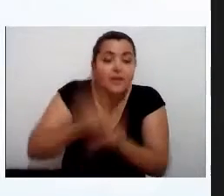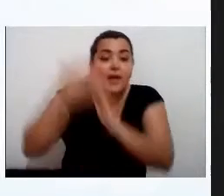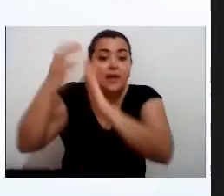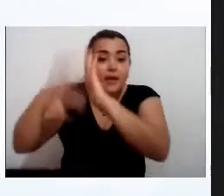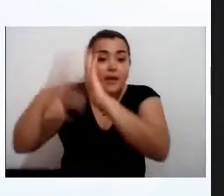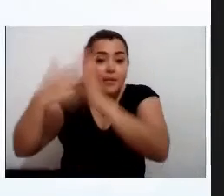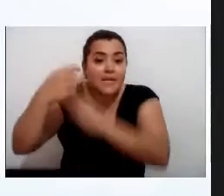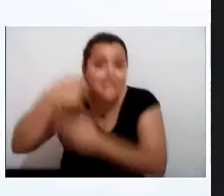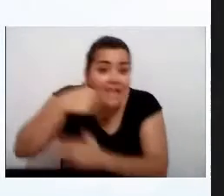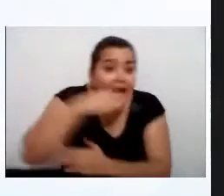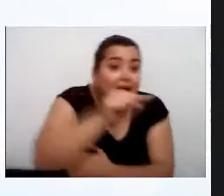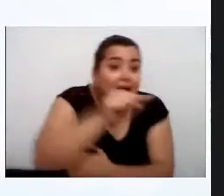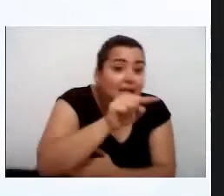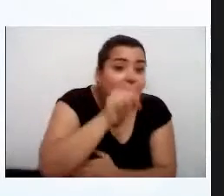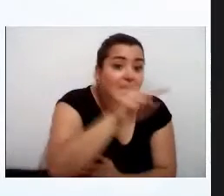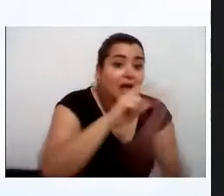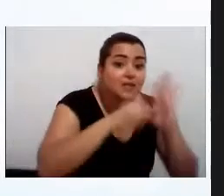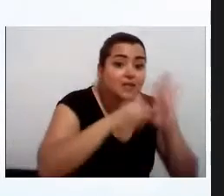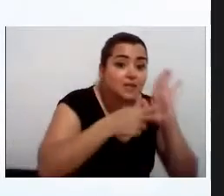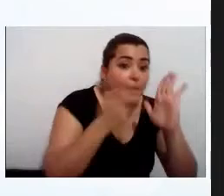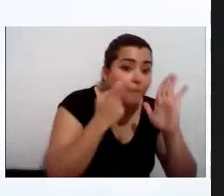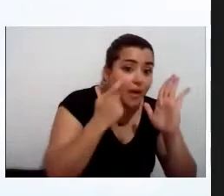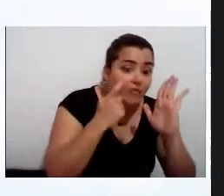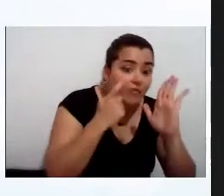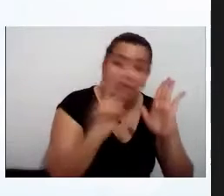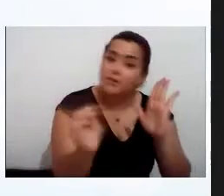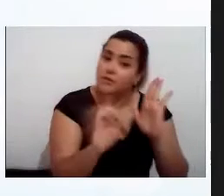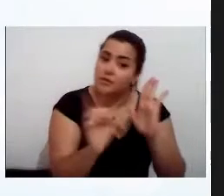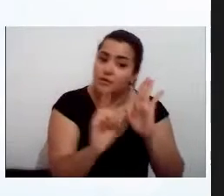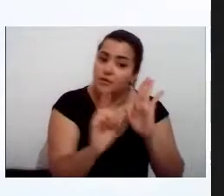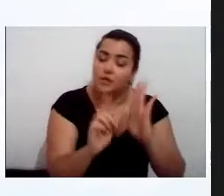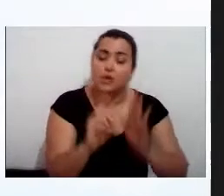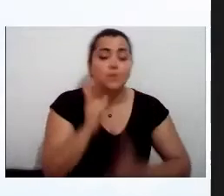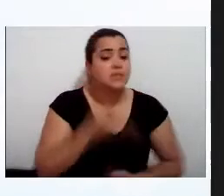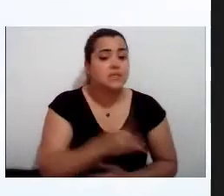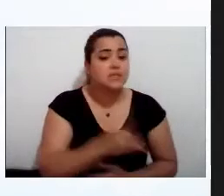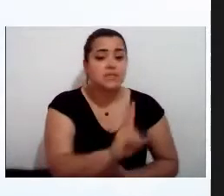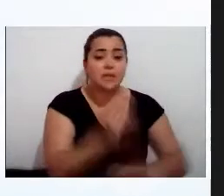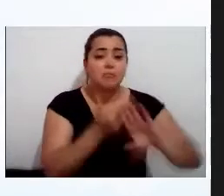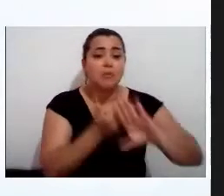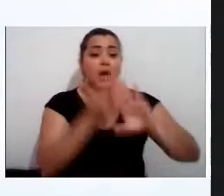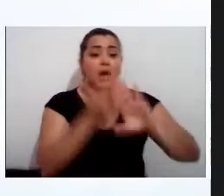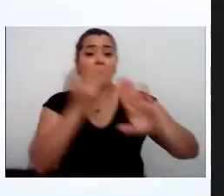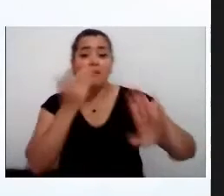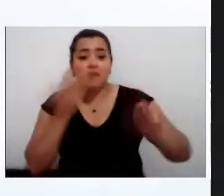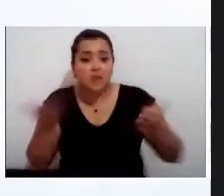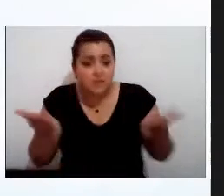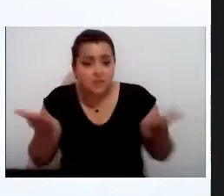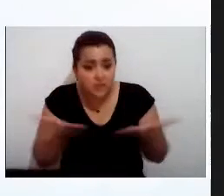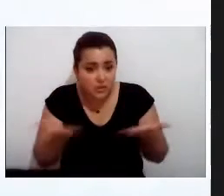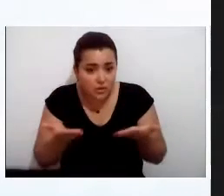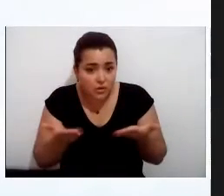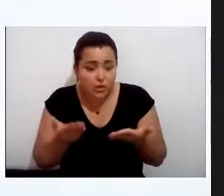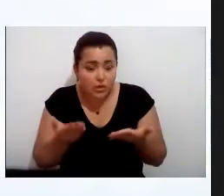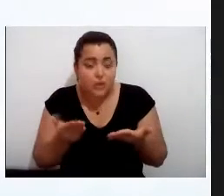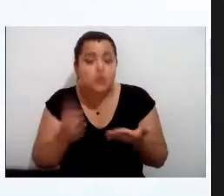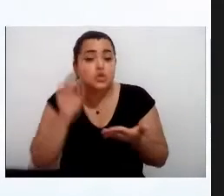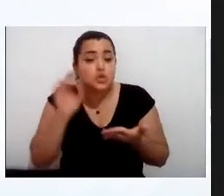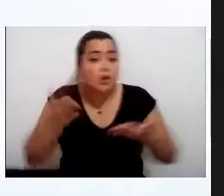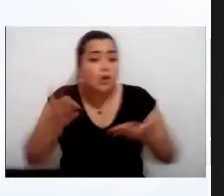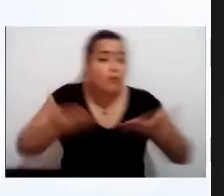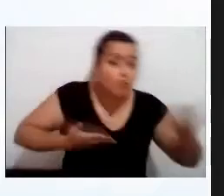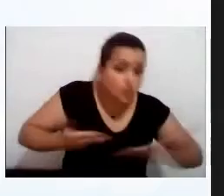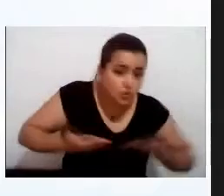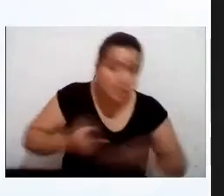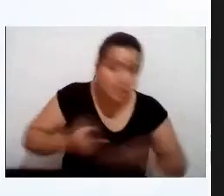homologar no sindicato. Então, a homologação se dá à revelia do sindicato, pode se dar à revelia dos